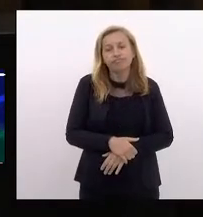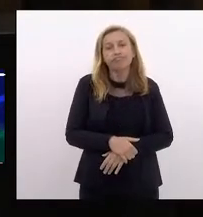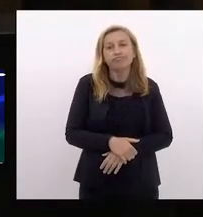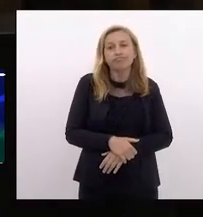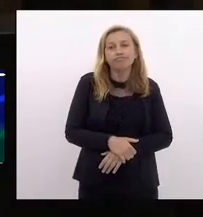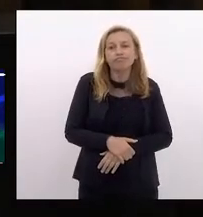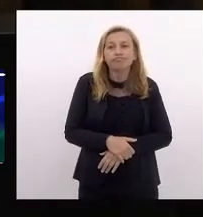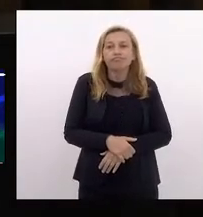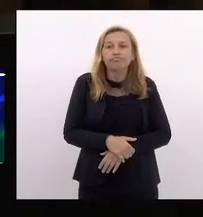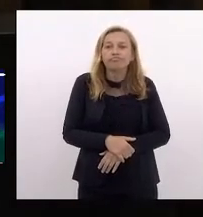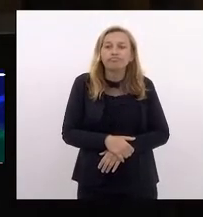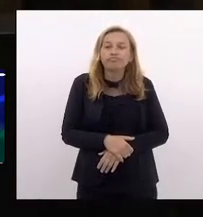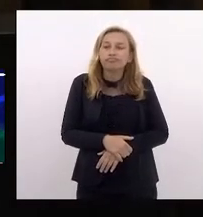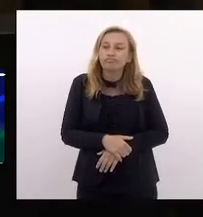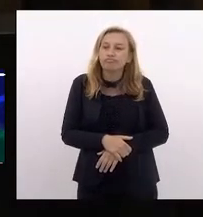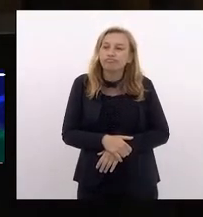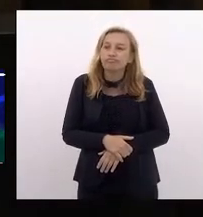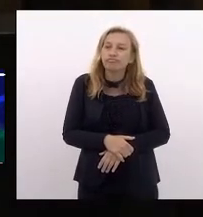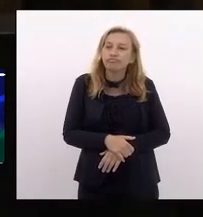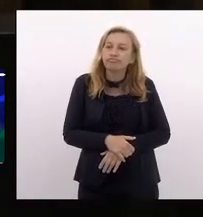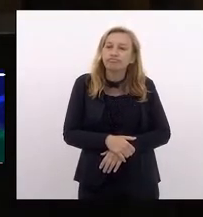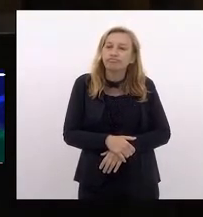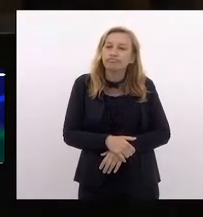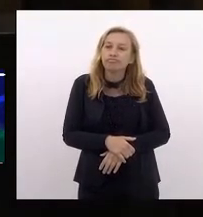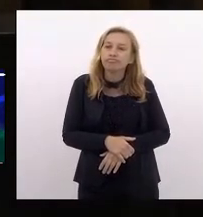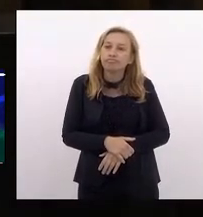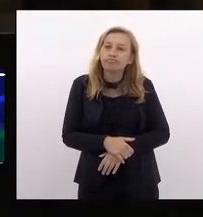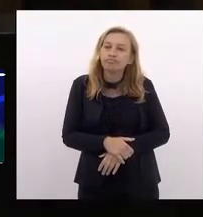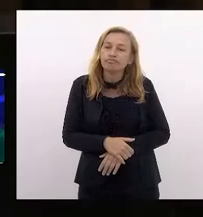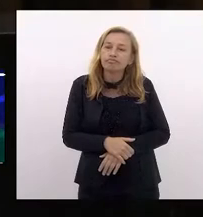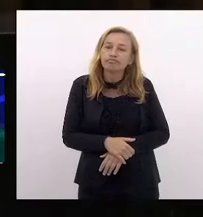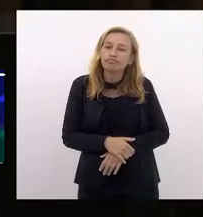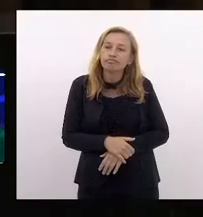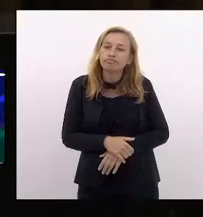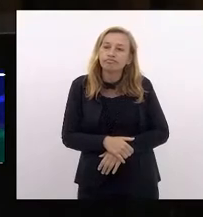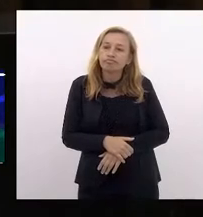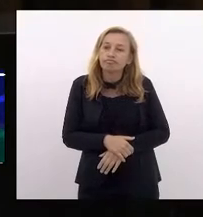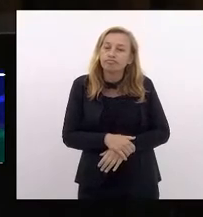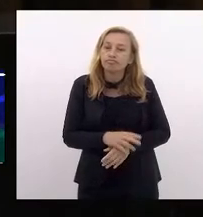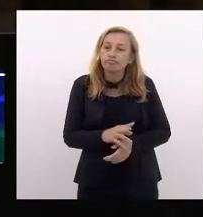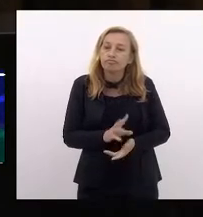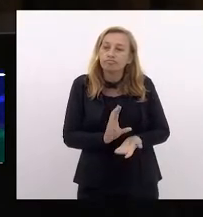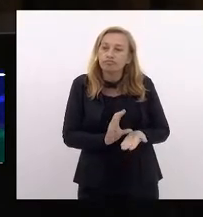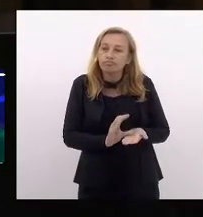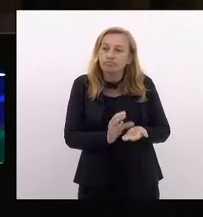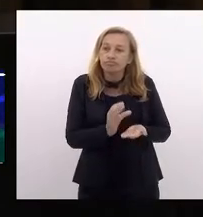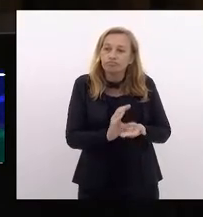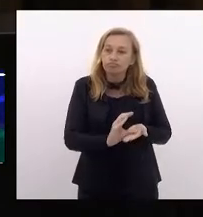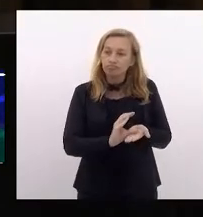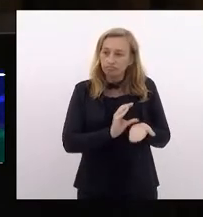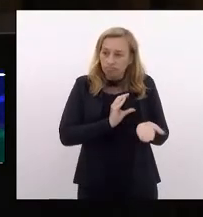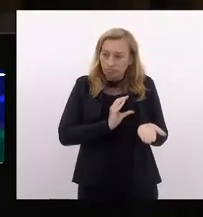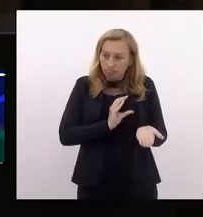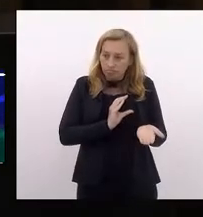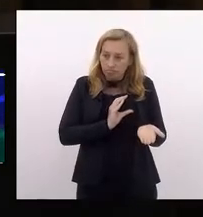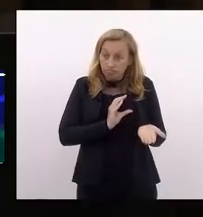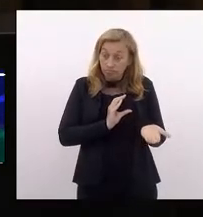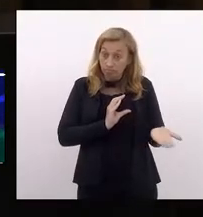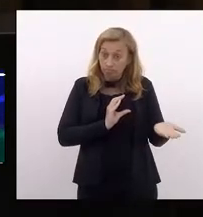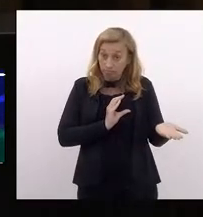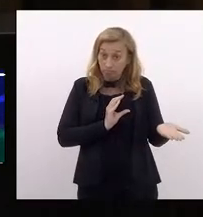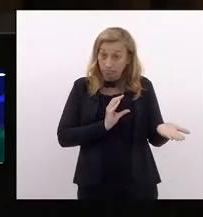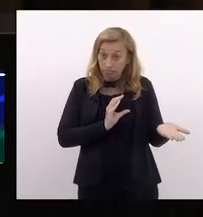fazer uma um mínimo para dizer o mínimo chamar vegetação sobre recursos para a saúde pública